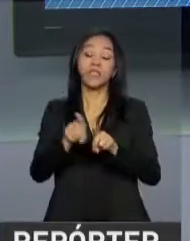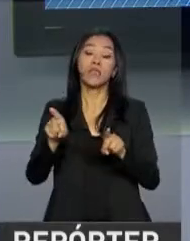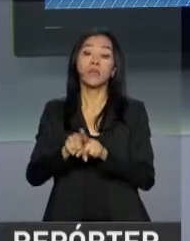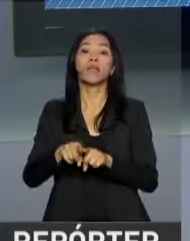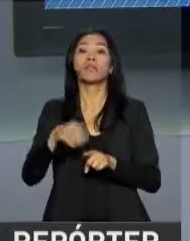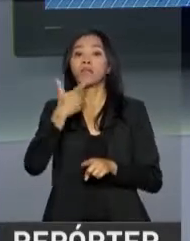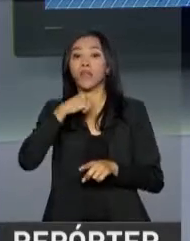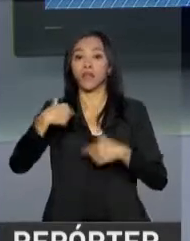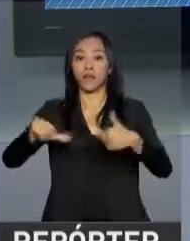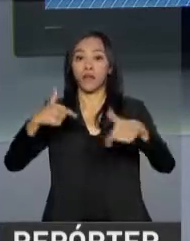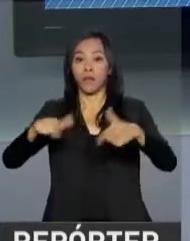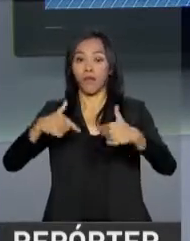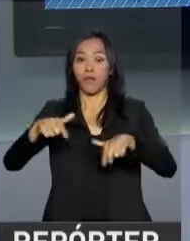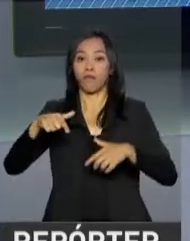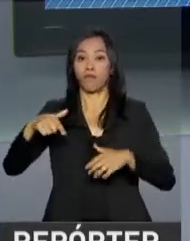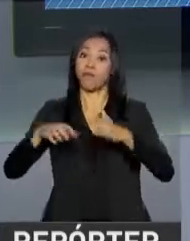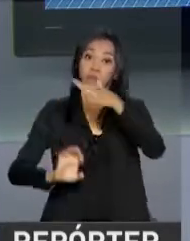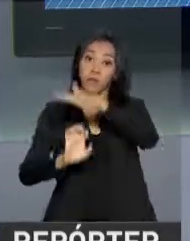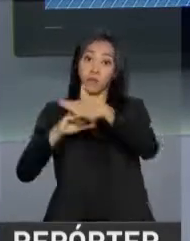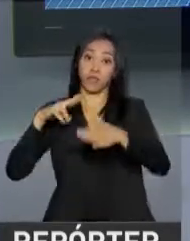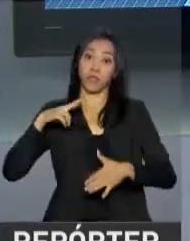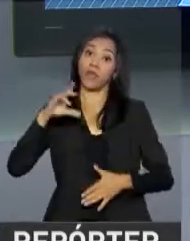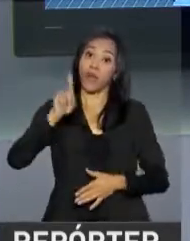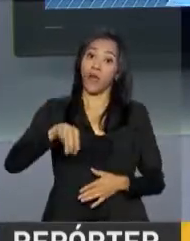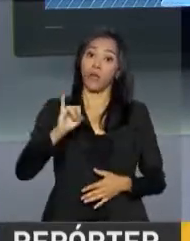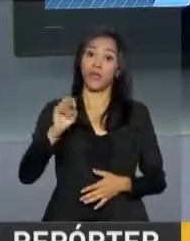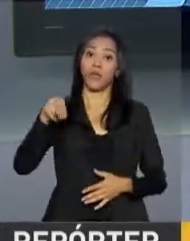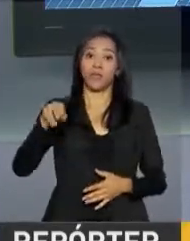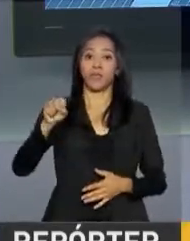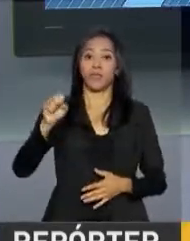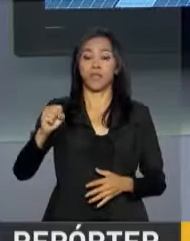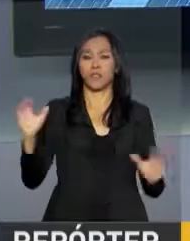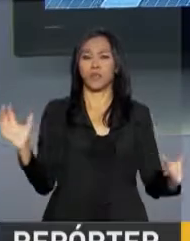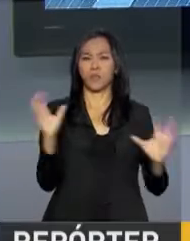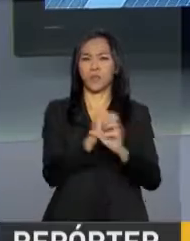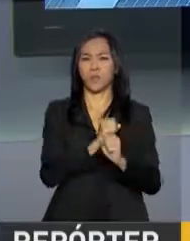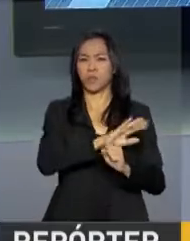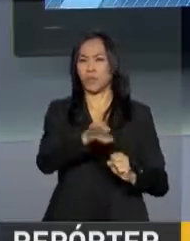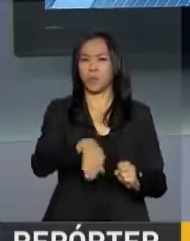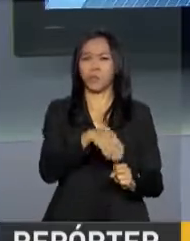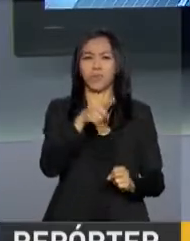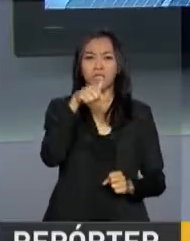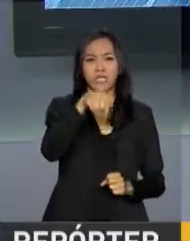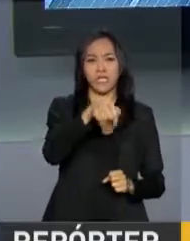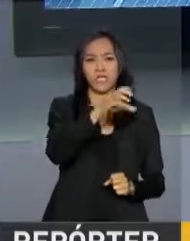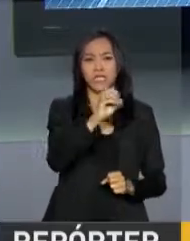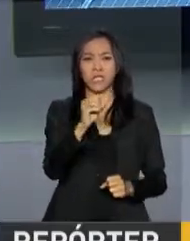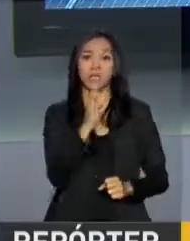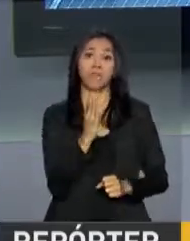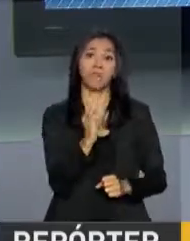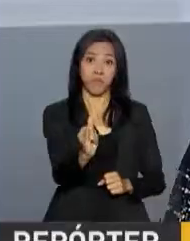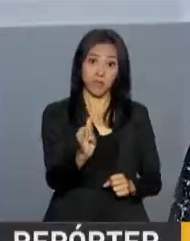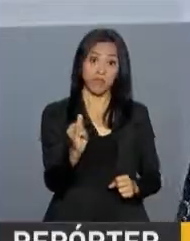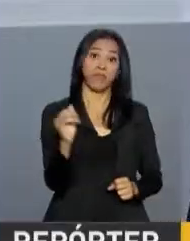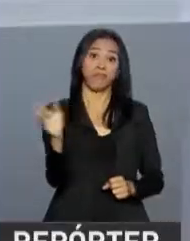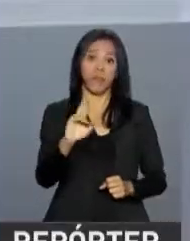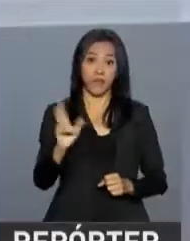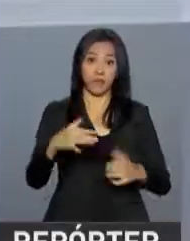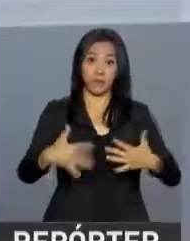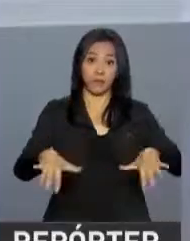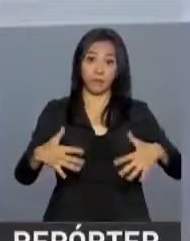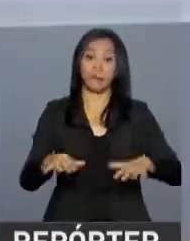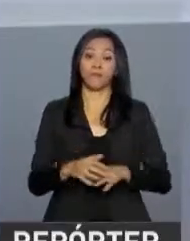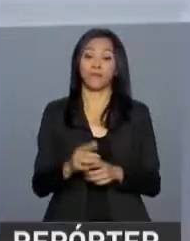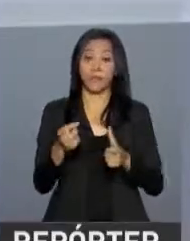privado inss a despesa total com previdência atingiu mais de 700 bilhões de reais os